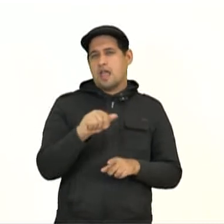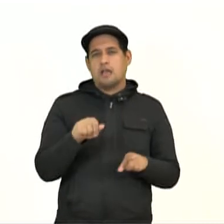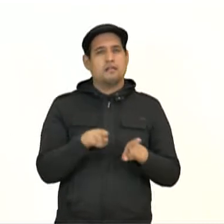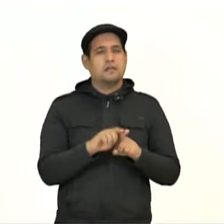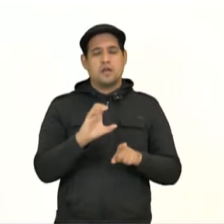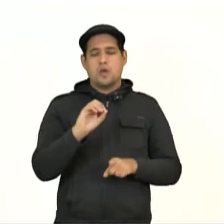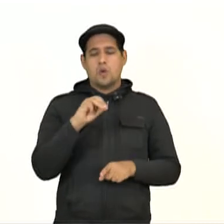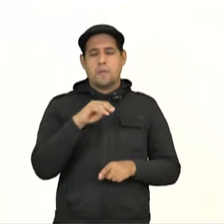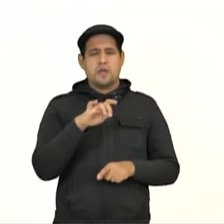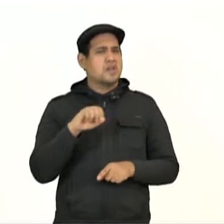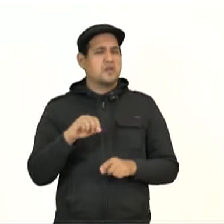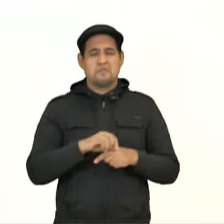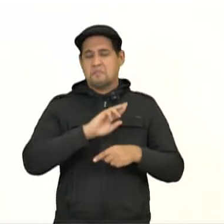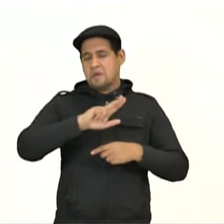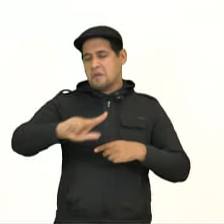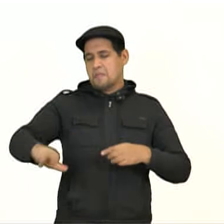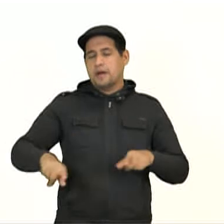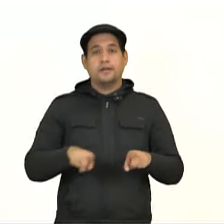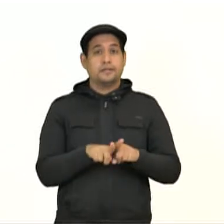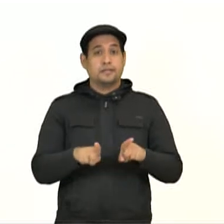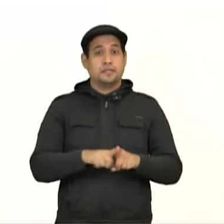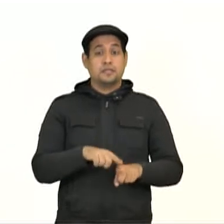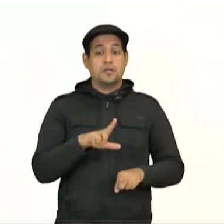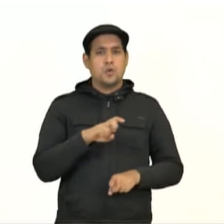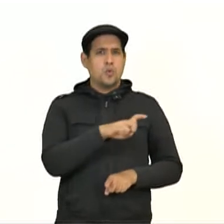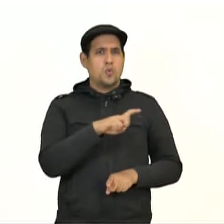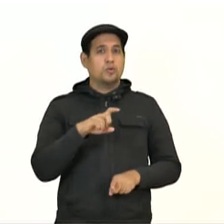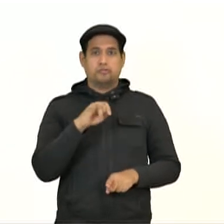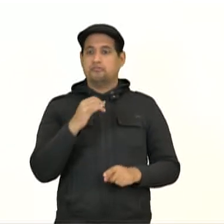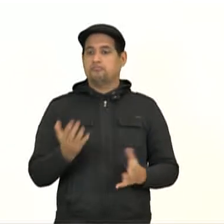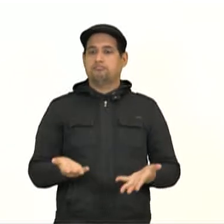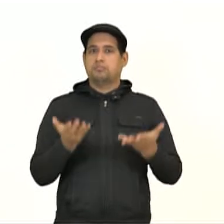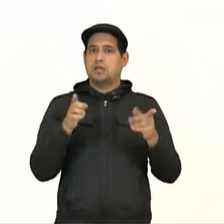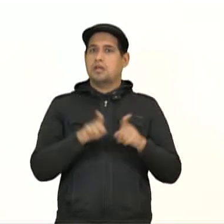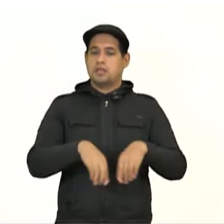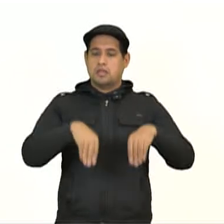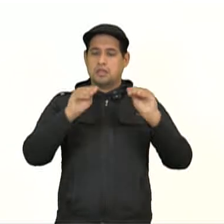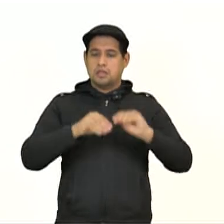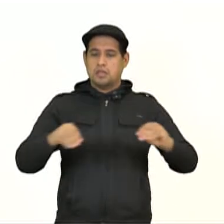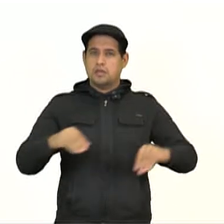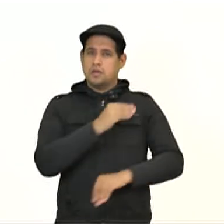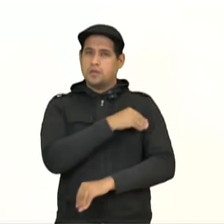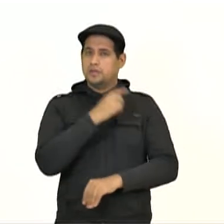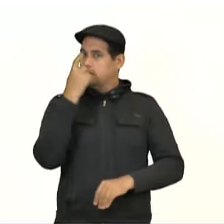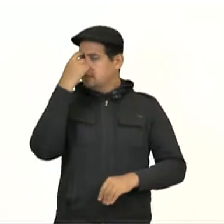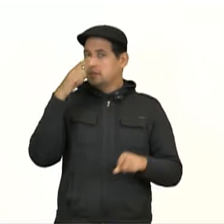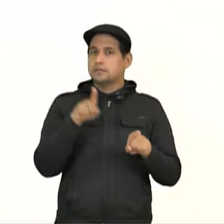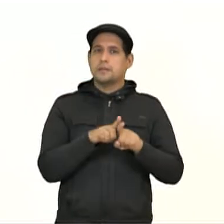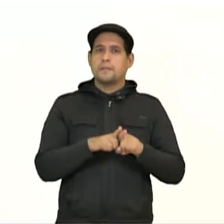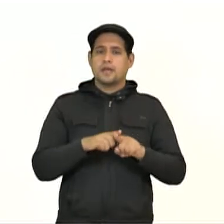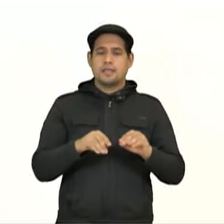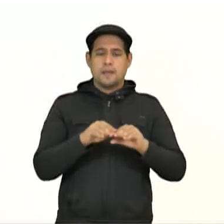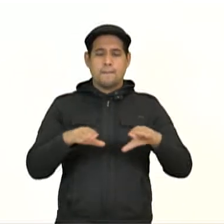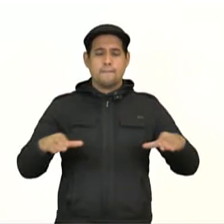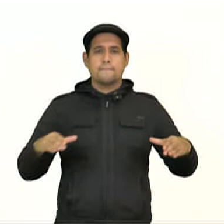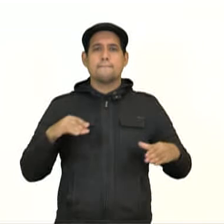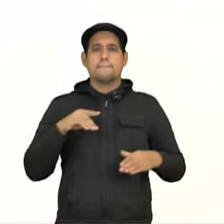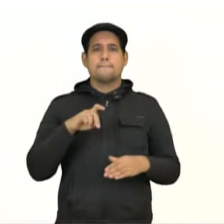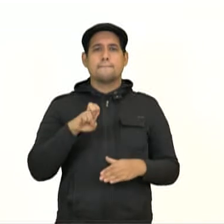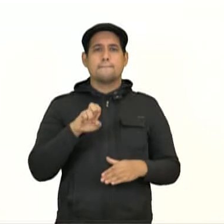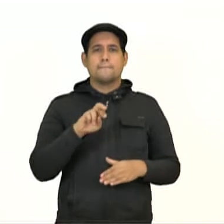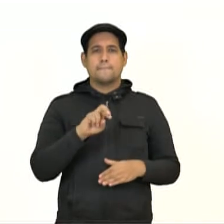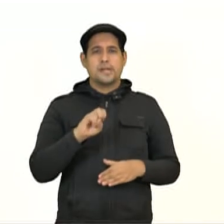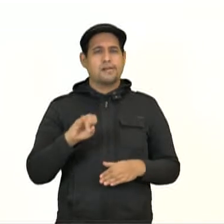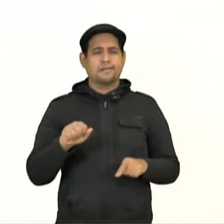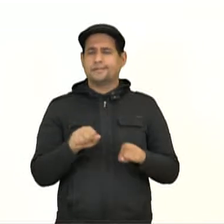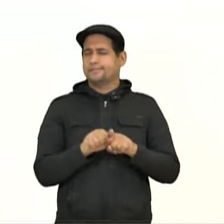cominho, noz moscada, enfim, artigos de luxo como tecidos de algodão da Índia, tapetes da Pérsia, seda e